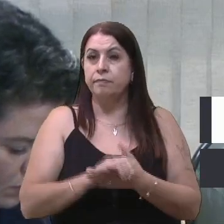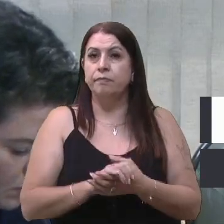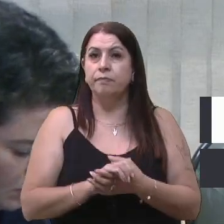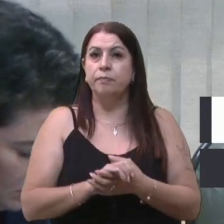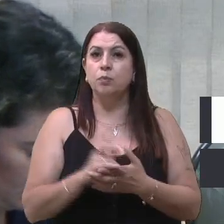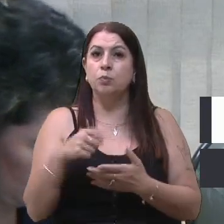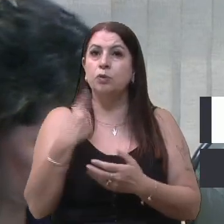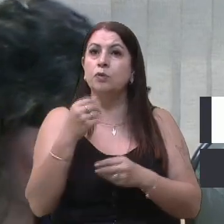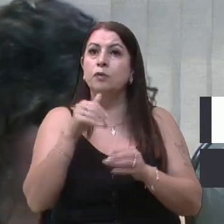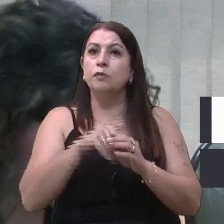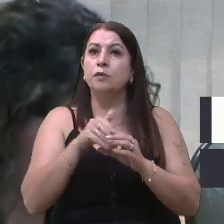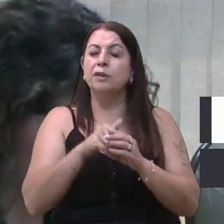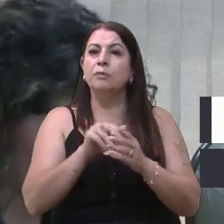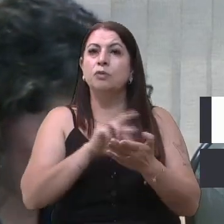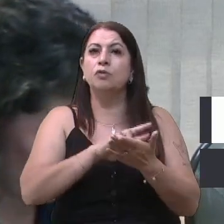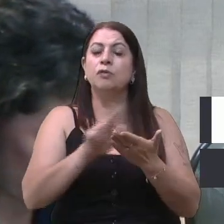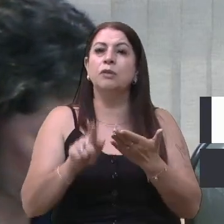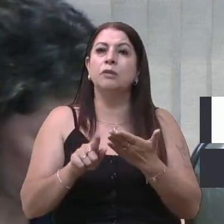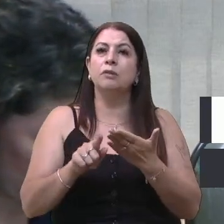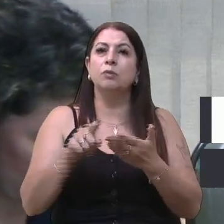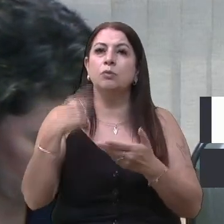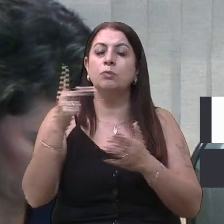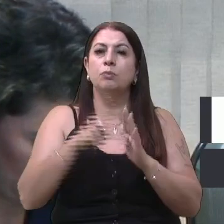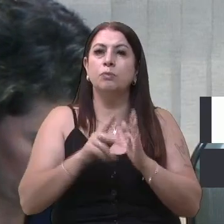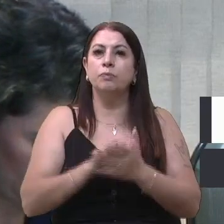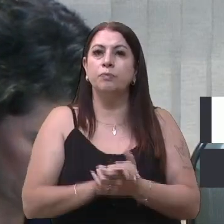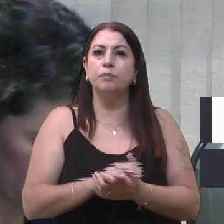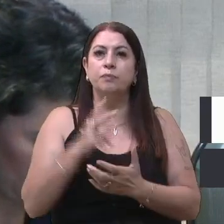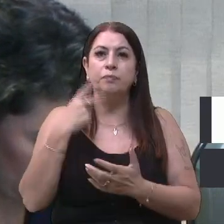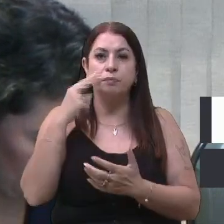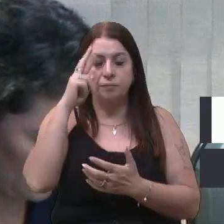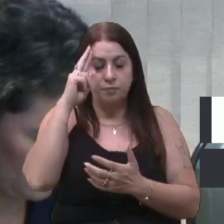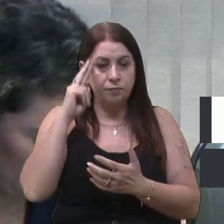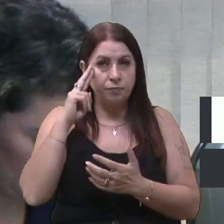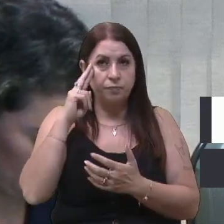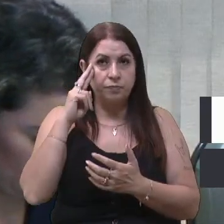nós votamos diversos outros projetos. Seu a parte, vereador. Vereador